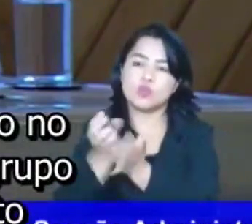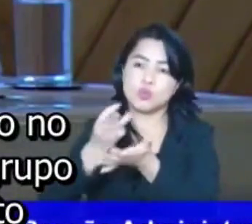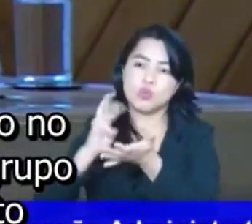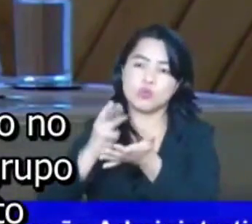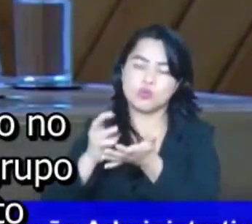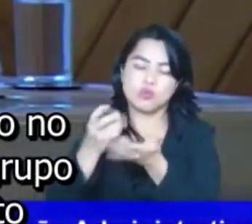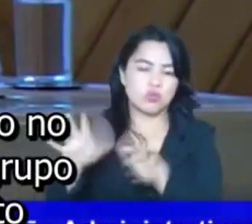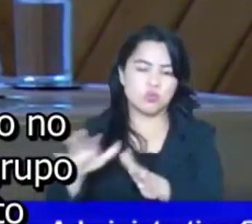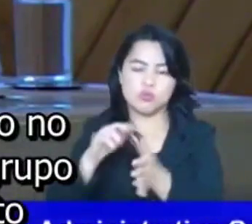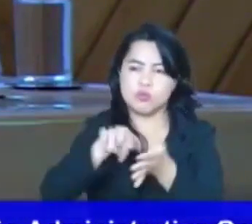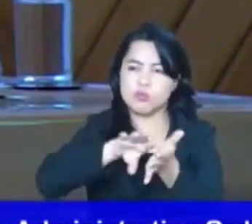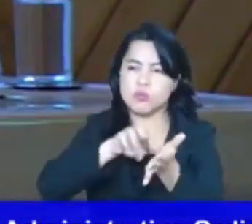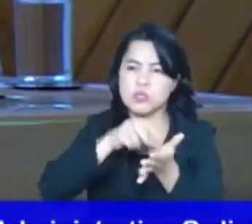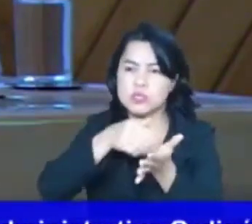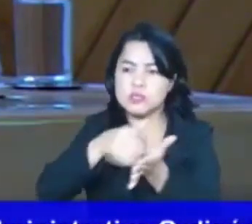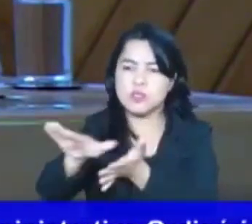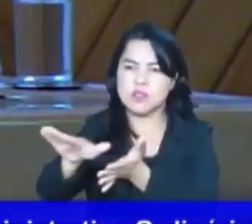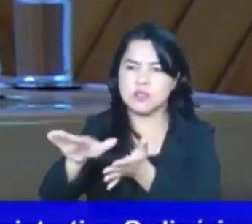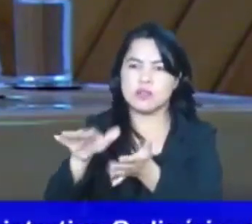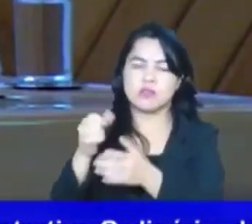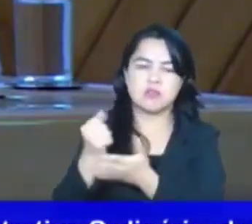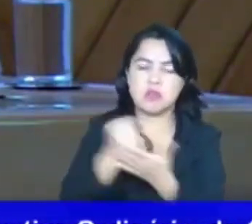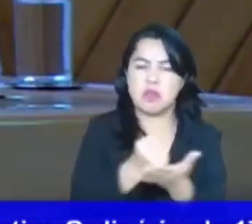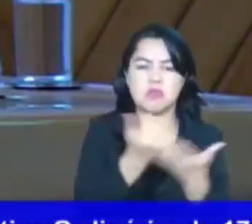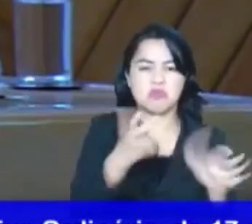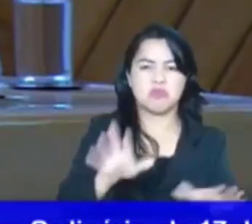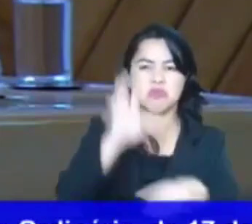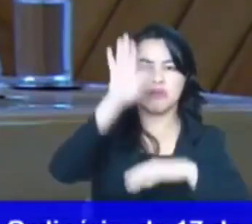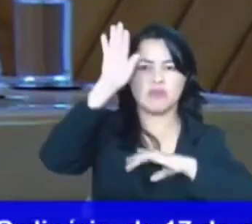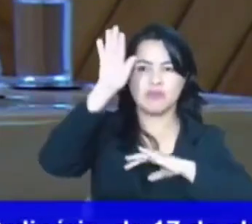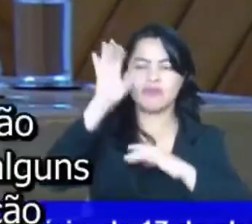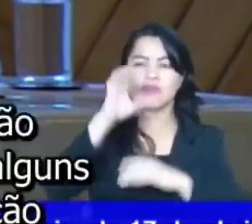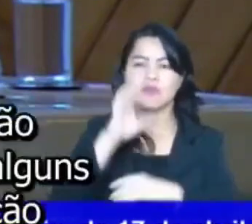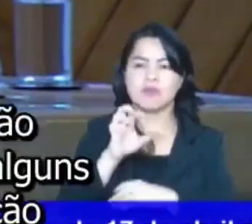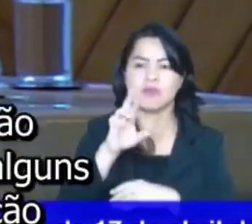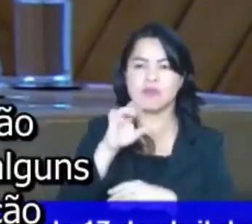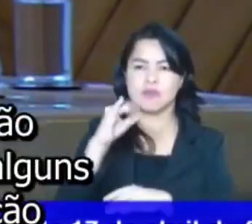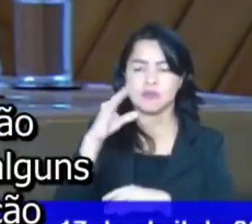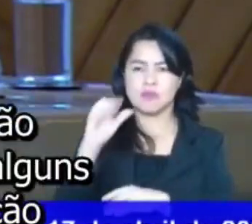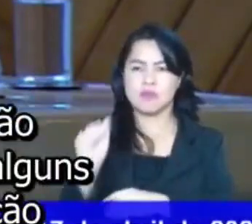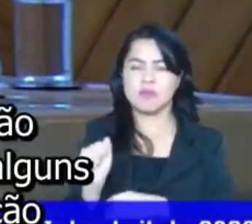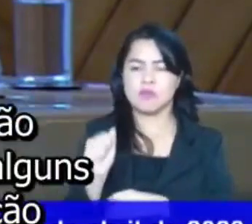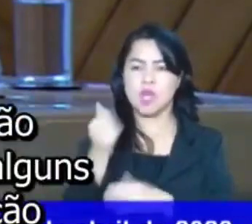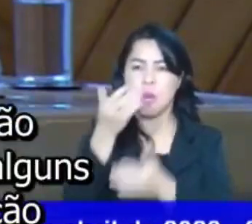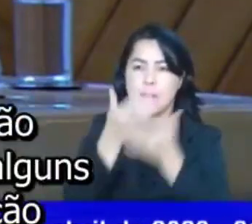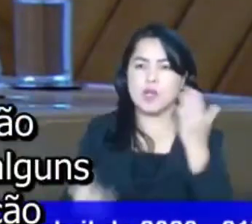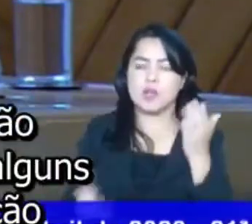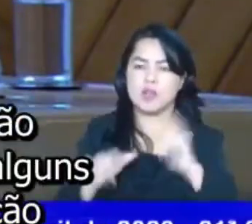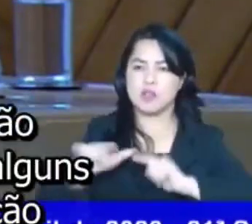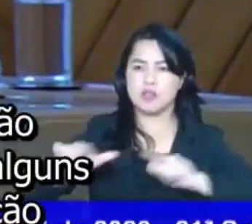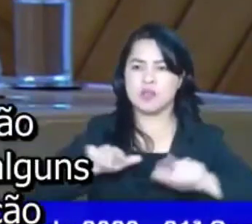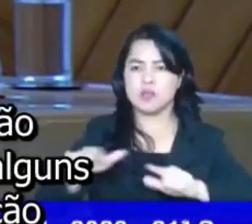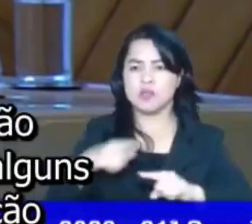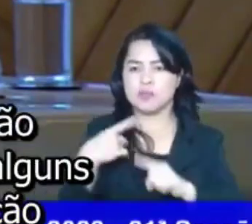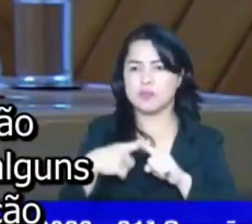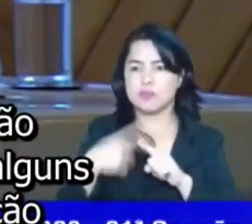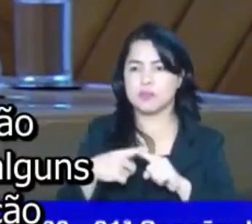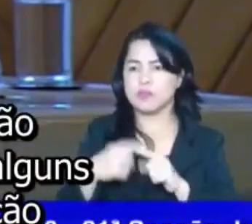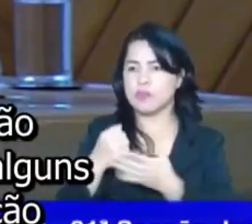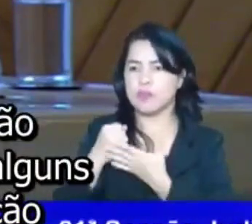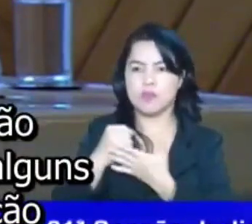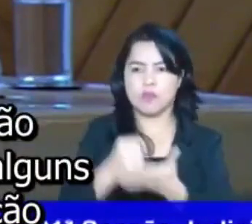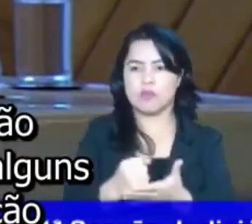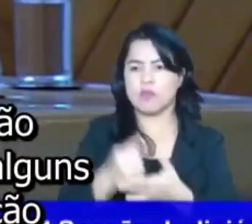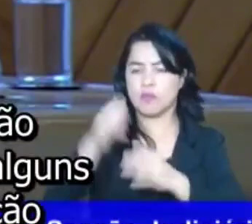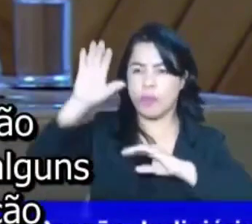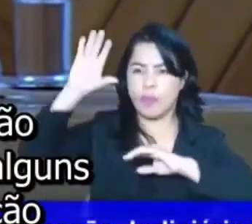criado para apoiamento ao candidato. Érica da Costa Bezerra declara que perdeu seu cargo no IFAP porque não apoiaria